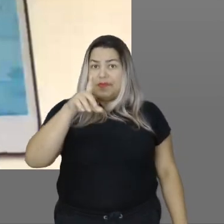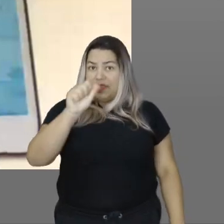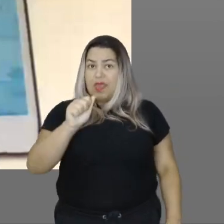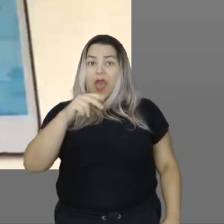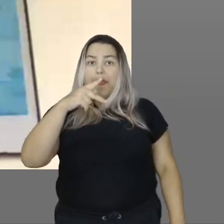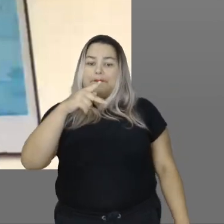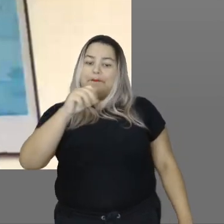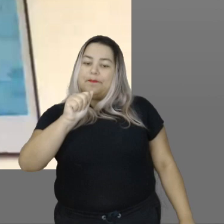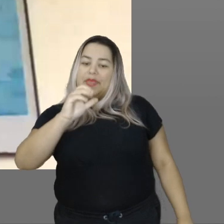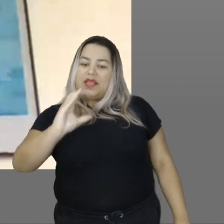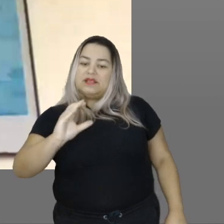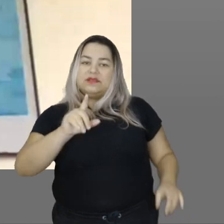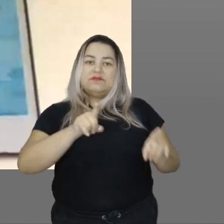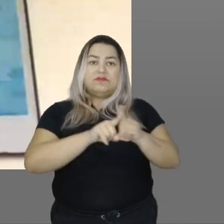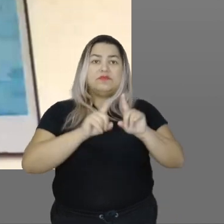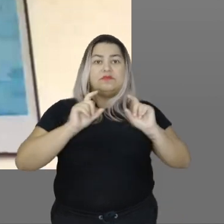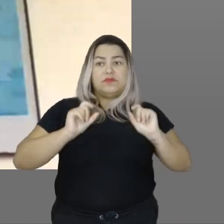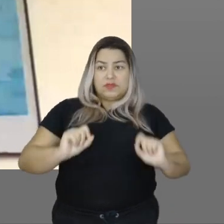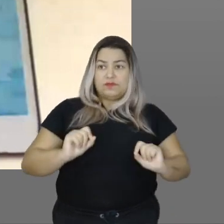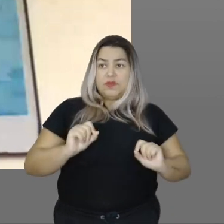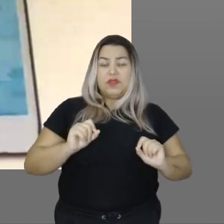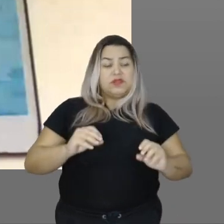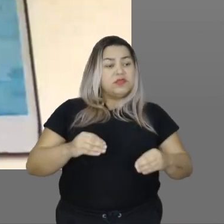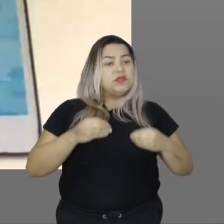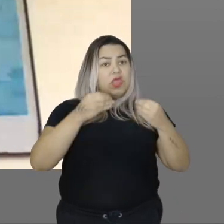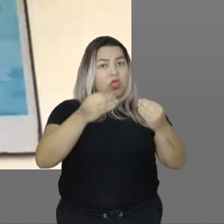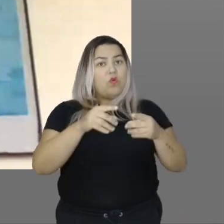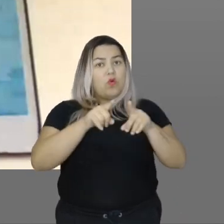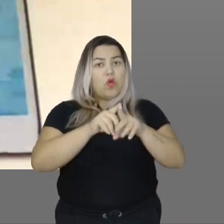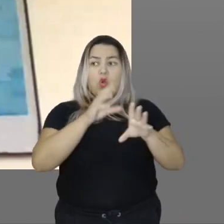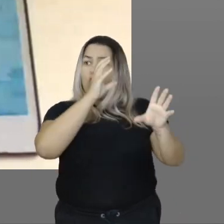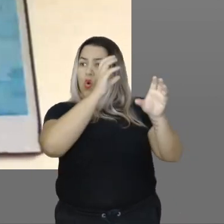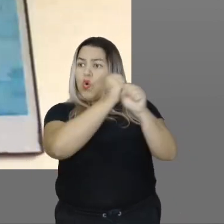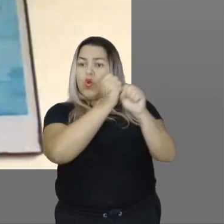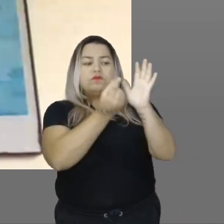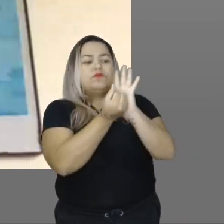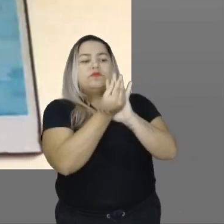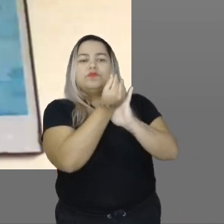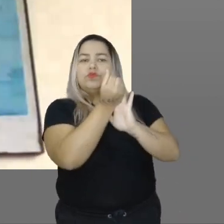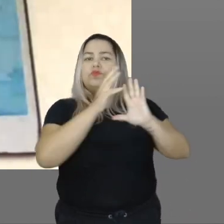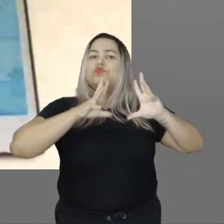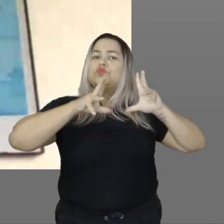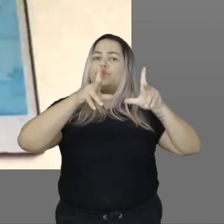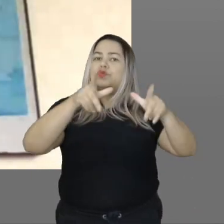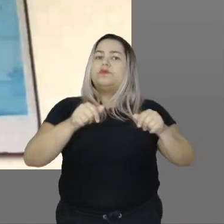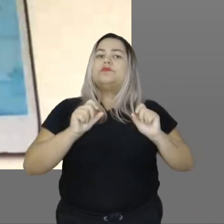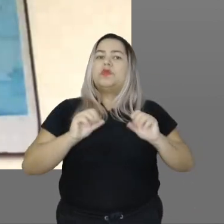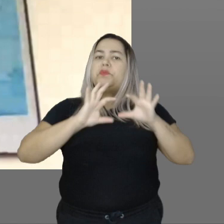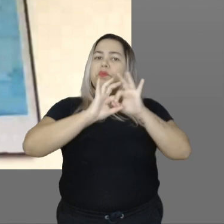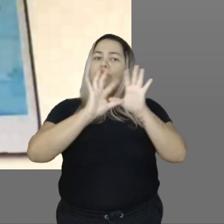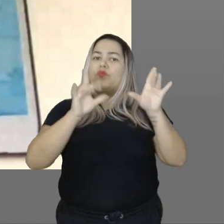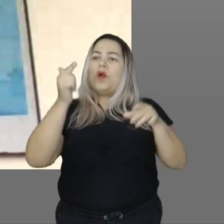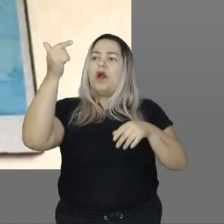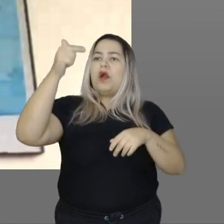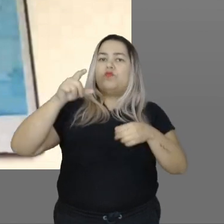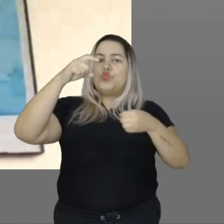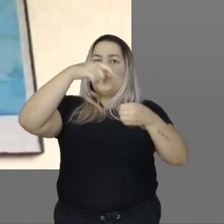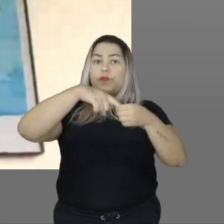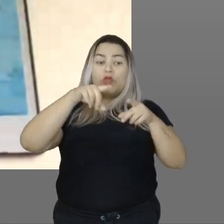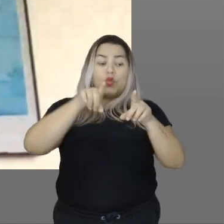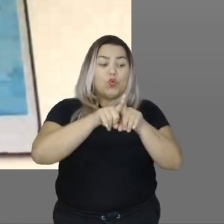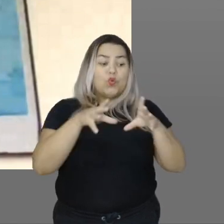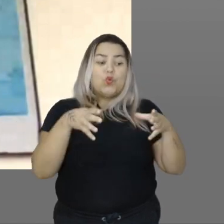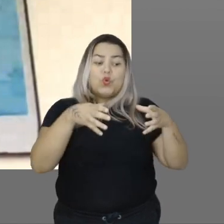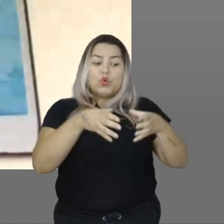PEC da transição, devolveu o orçamento para todas estas áreas, o que permitiu retomar um